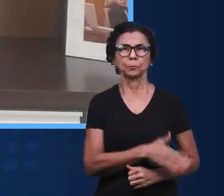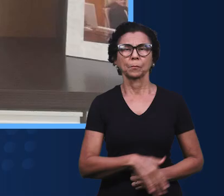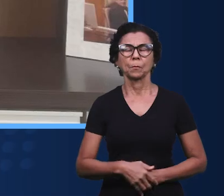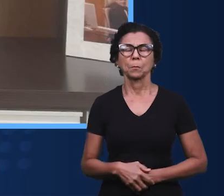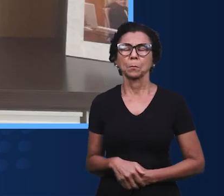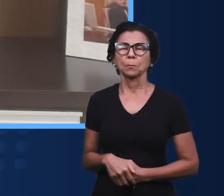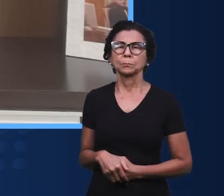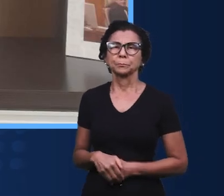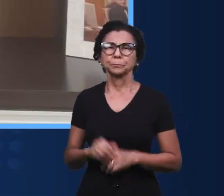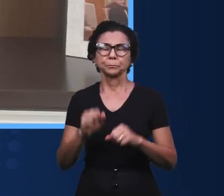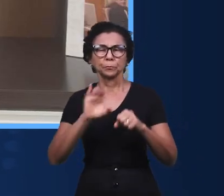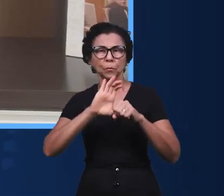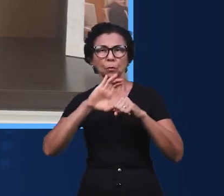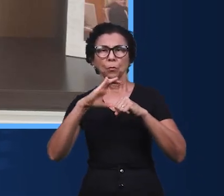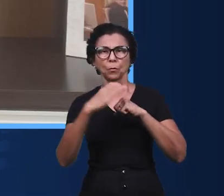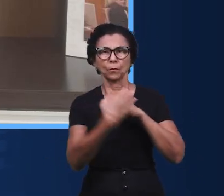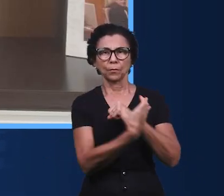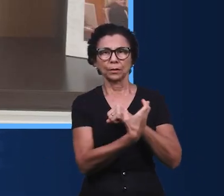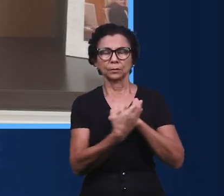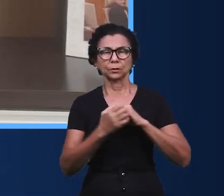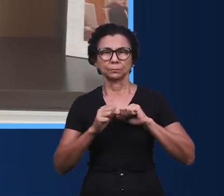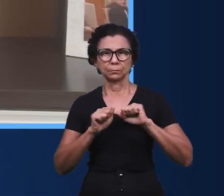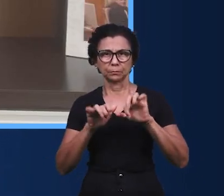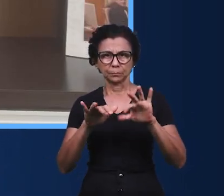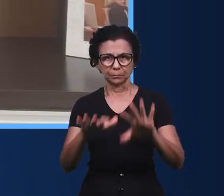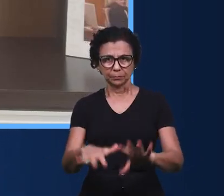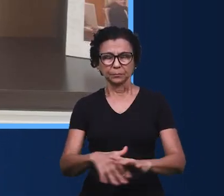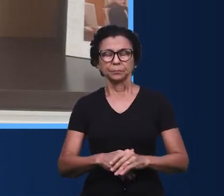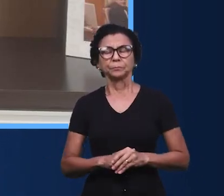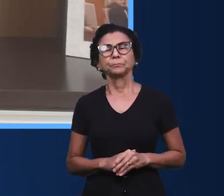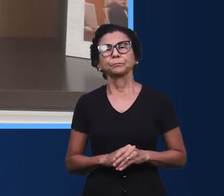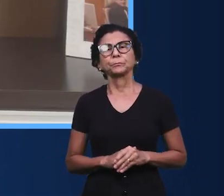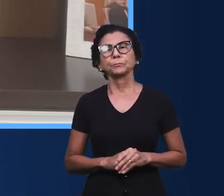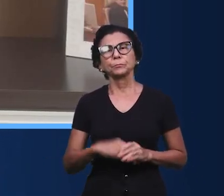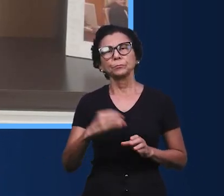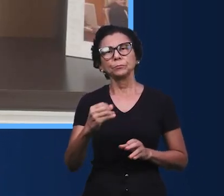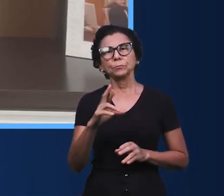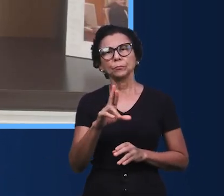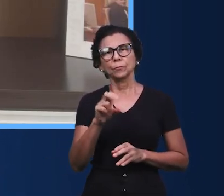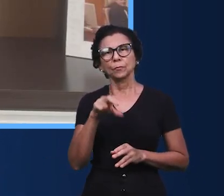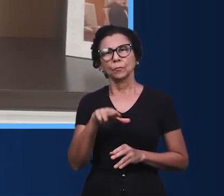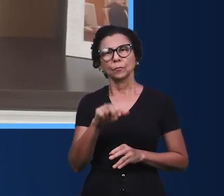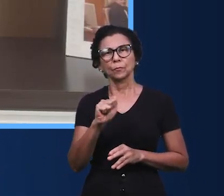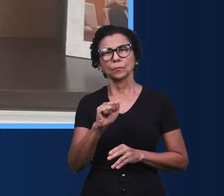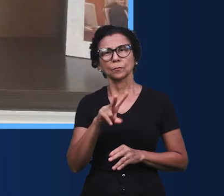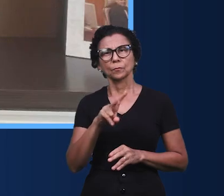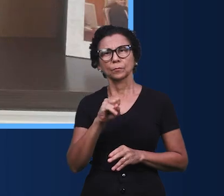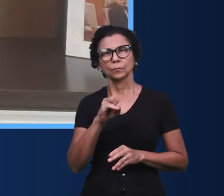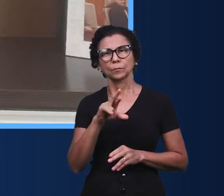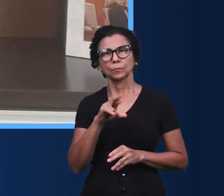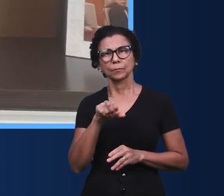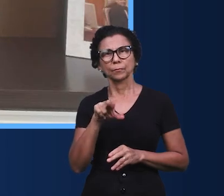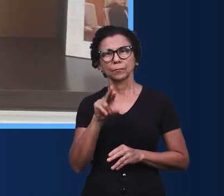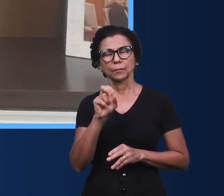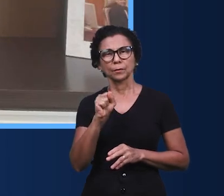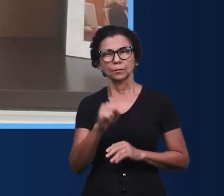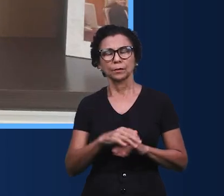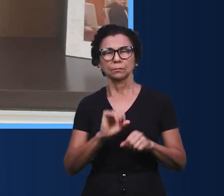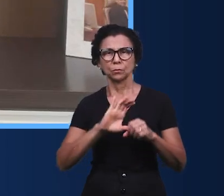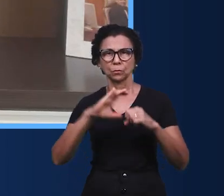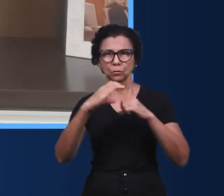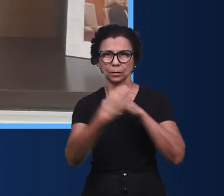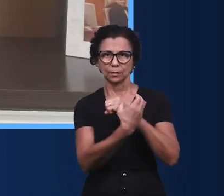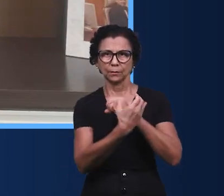de Covid-19, causada pelo coronavírus, ela teve início em dezembro de